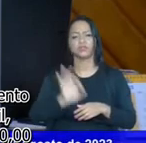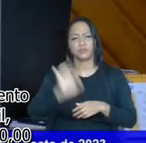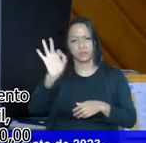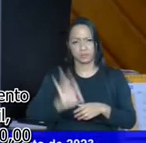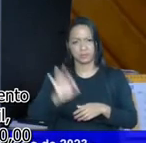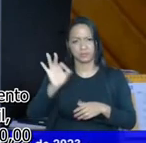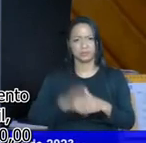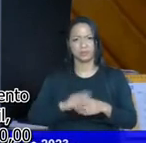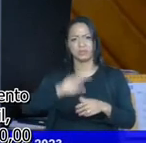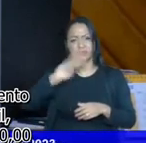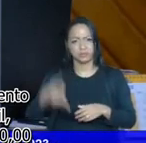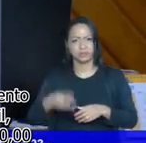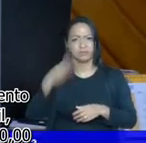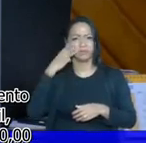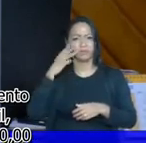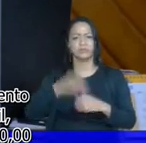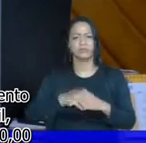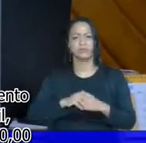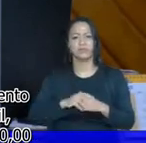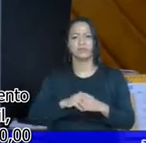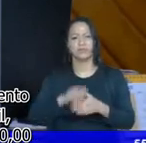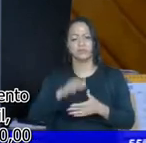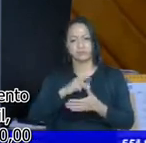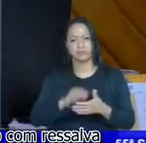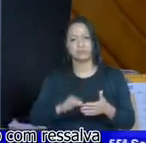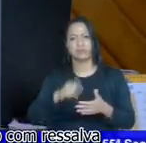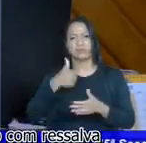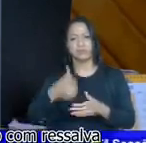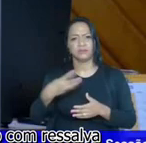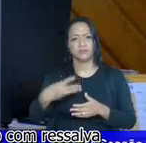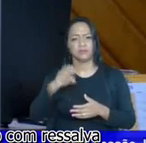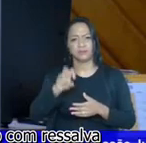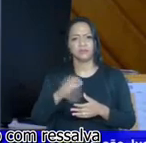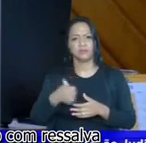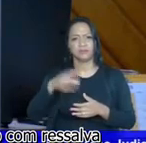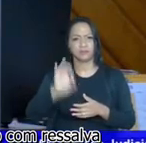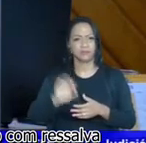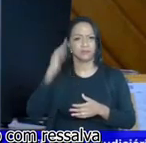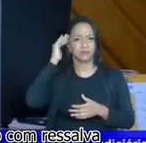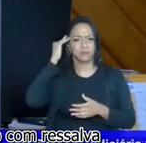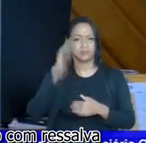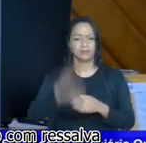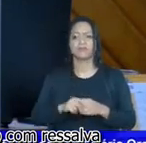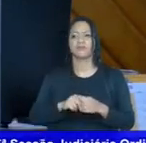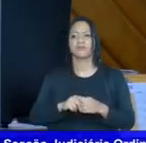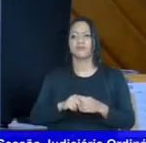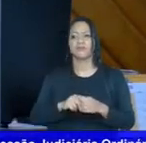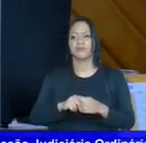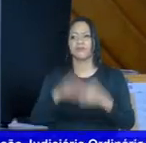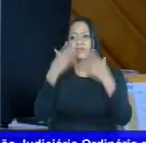de 2.500.000, 250.000. Como a irregularidade foi 125.000, não ultrapassou 10%, entendo que é pela aprovação com